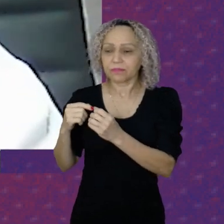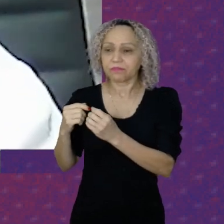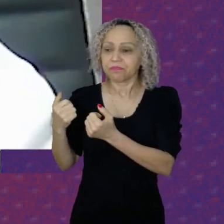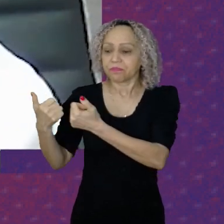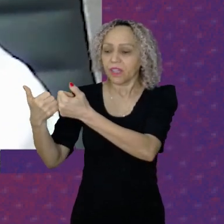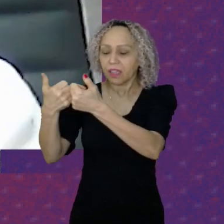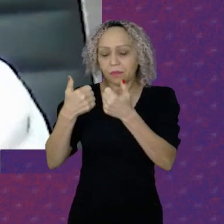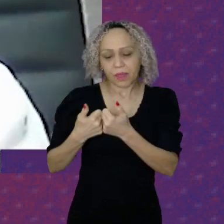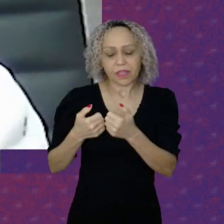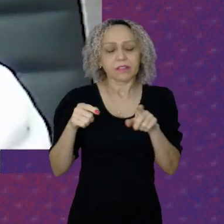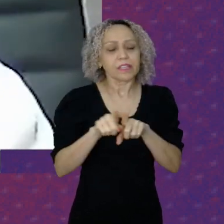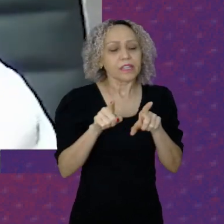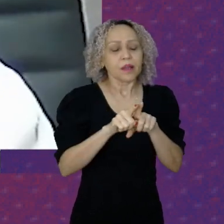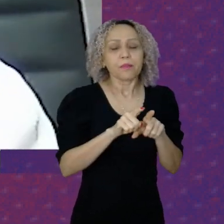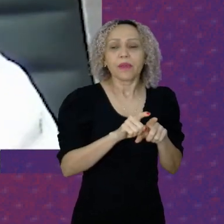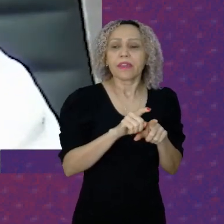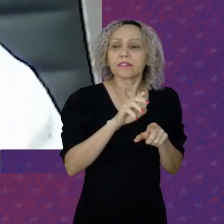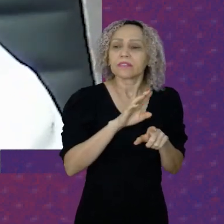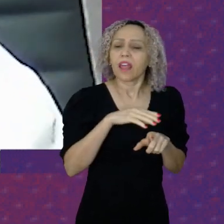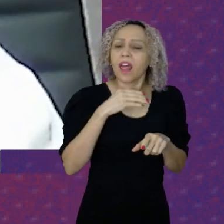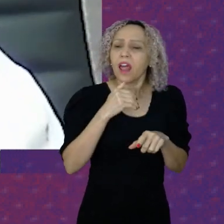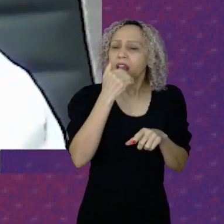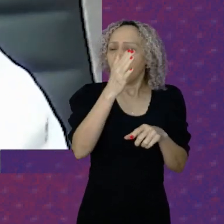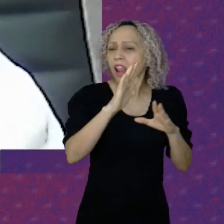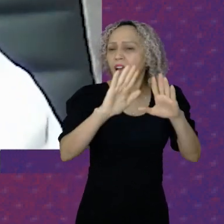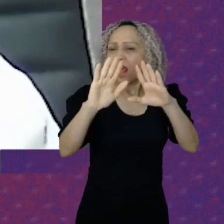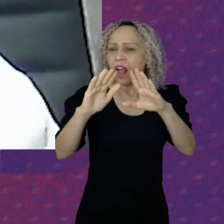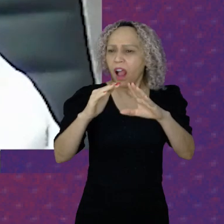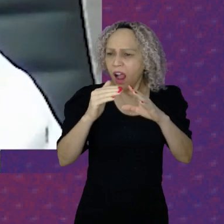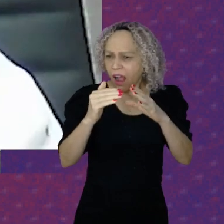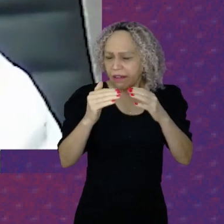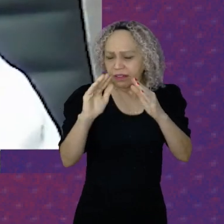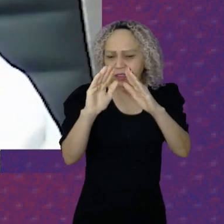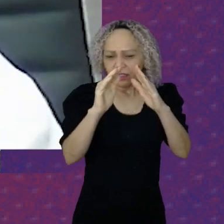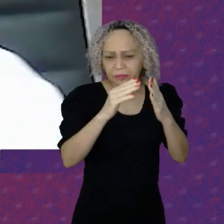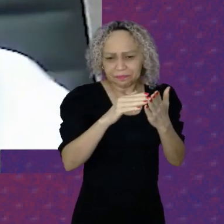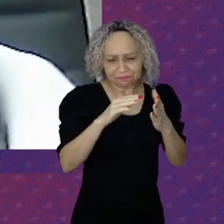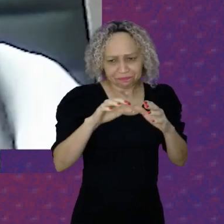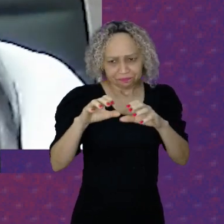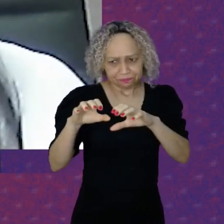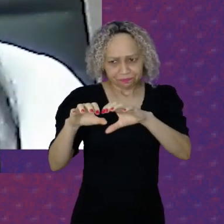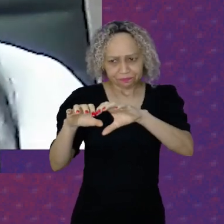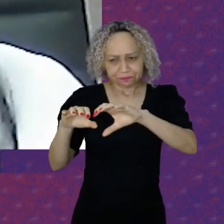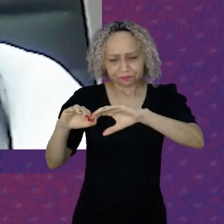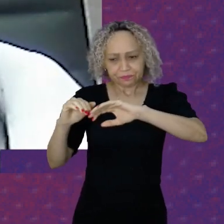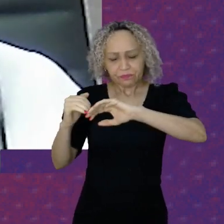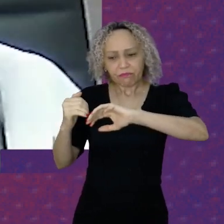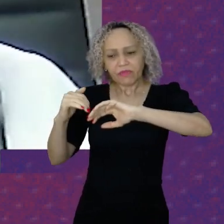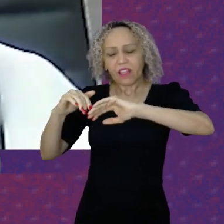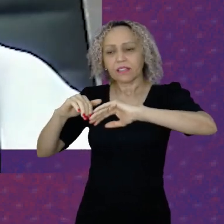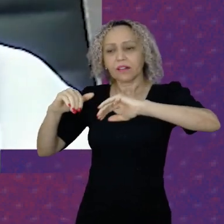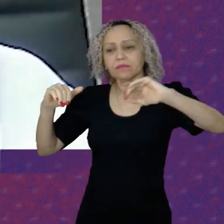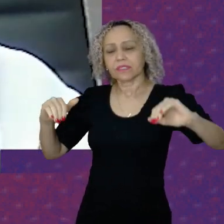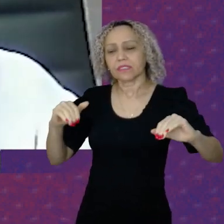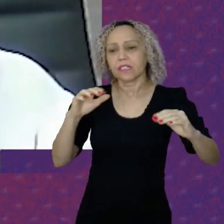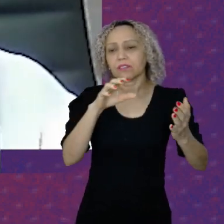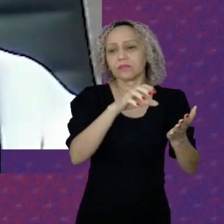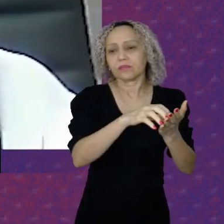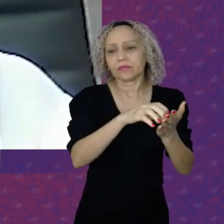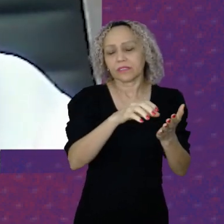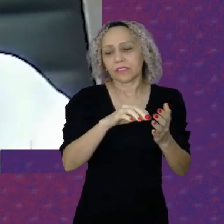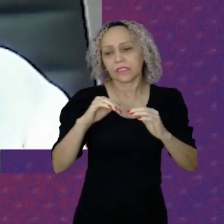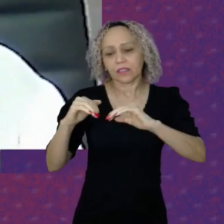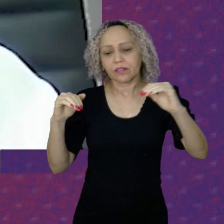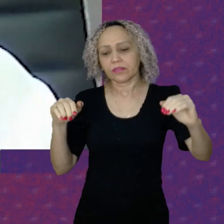acabam comendo também antes do pessoal de fora. E temos o banco de alimentos, que, além de receber alimentos doados, também nós